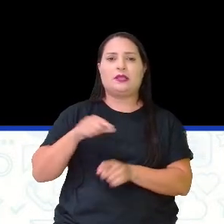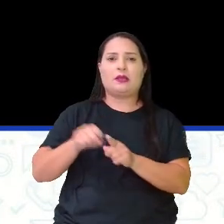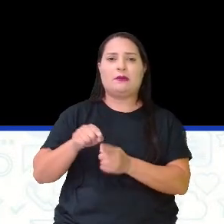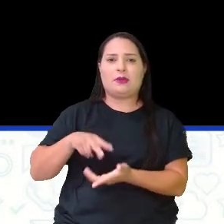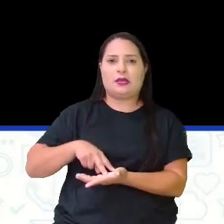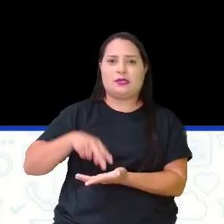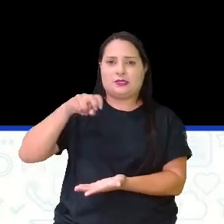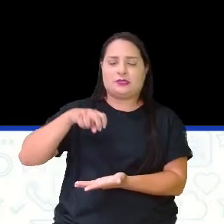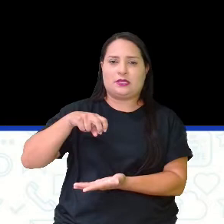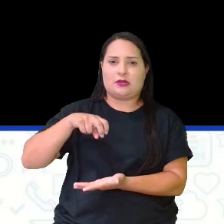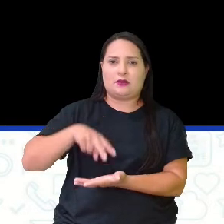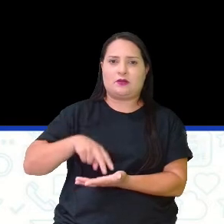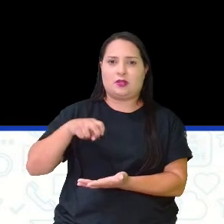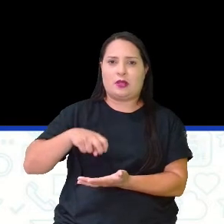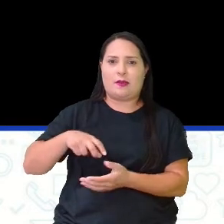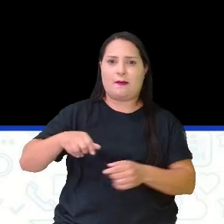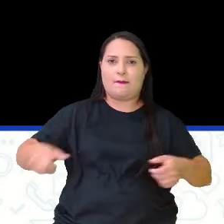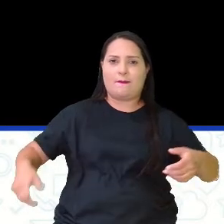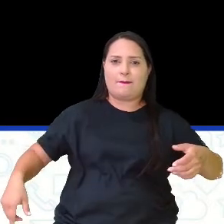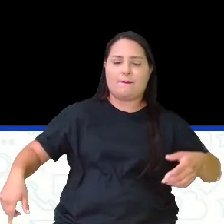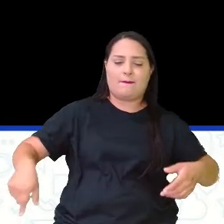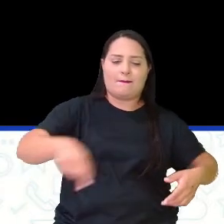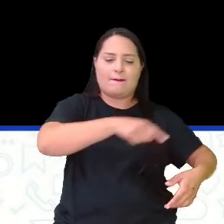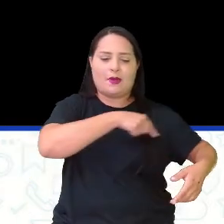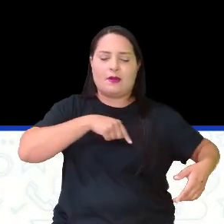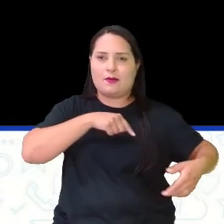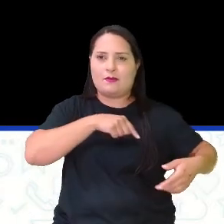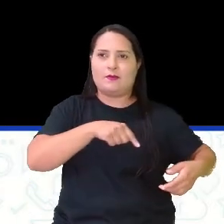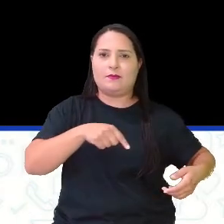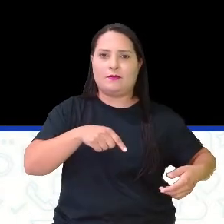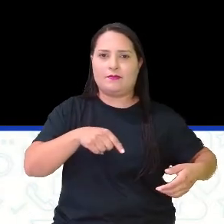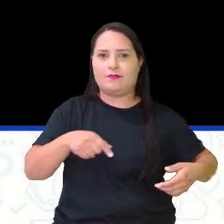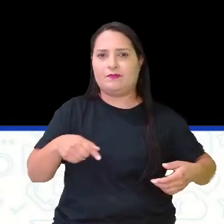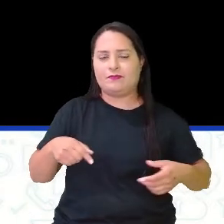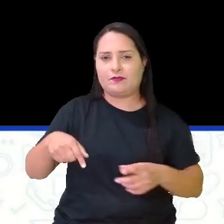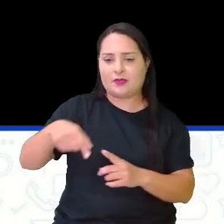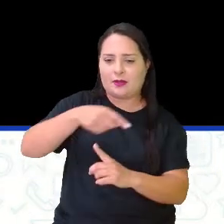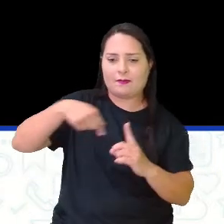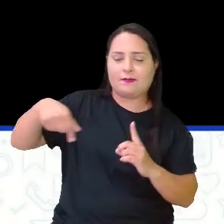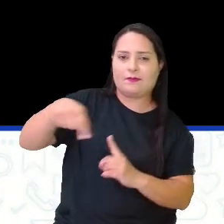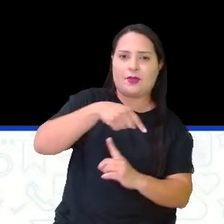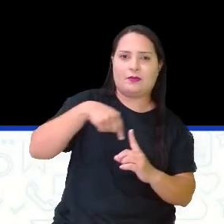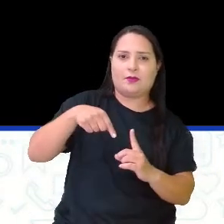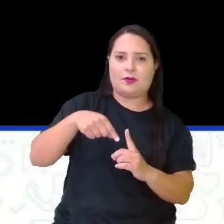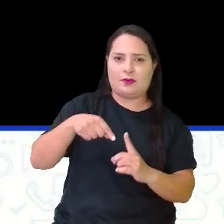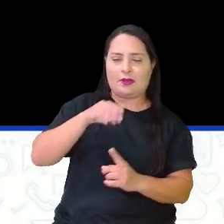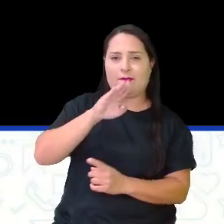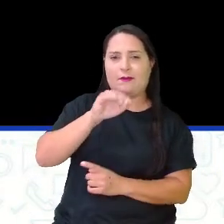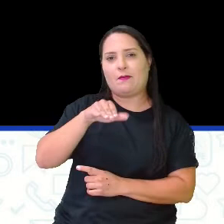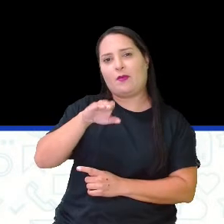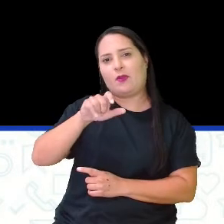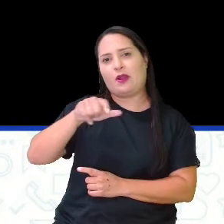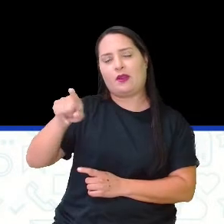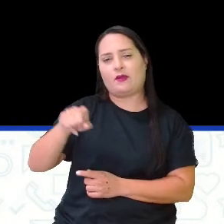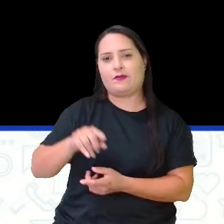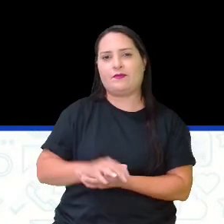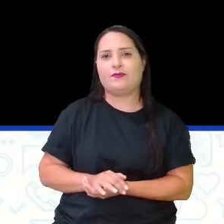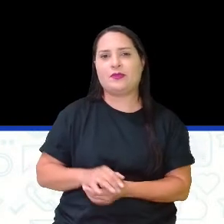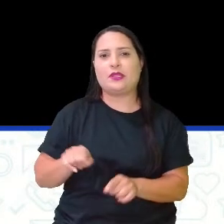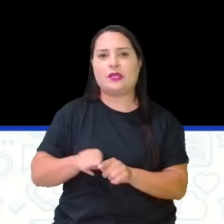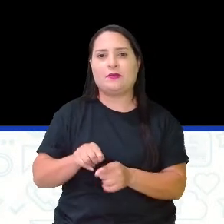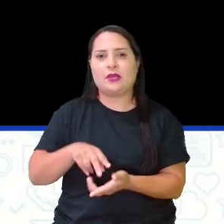por isso que vocês me viram com o bambolê aí no começo, né? De início para frente,